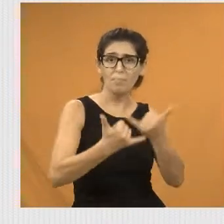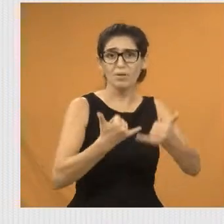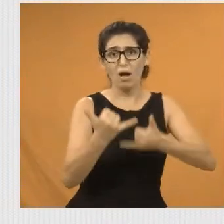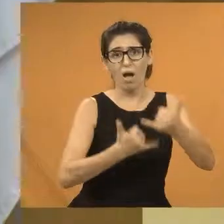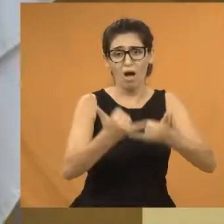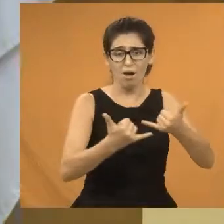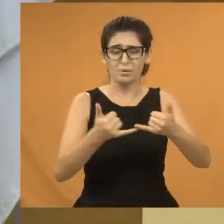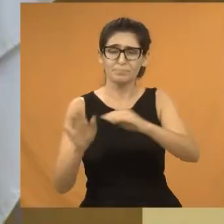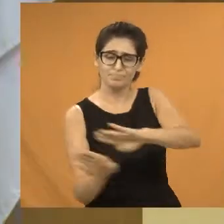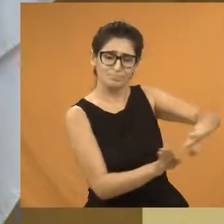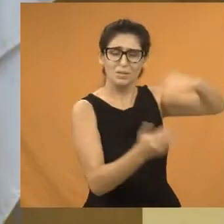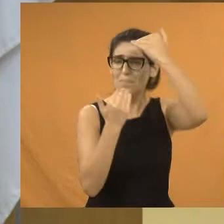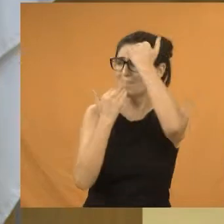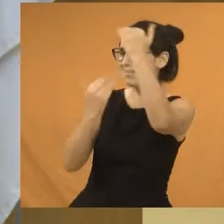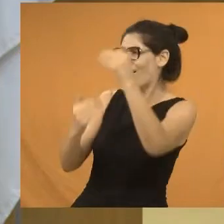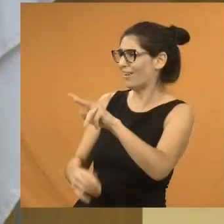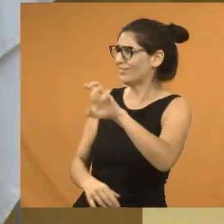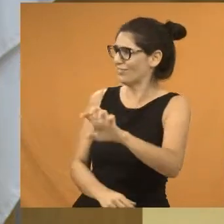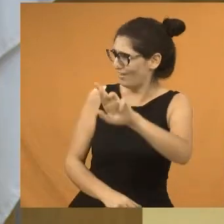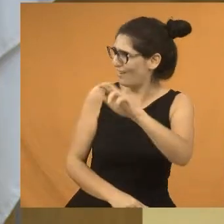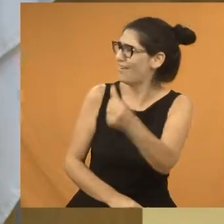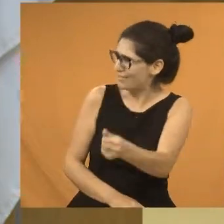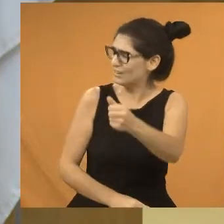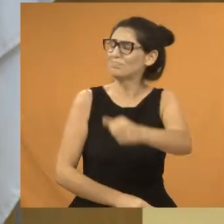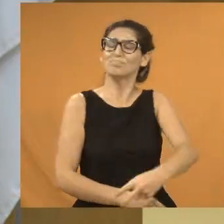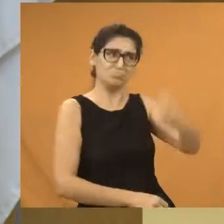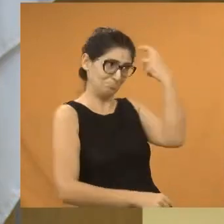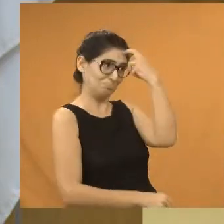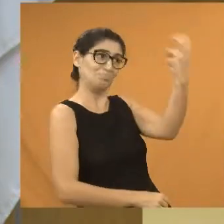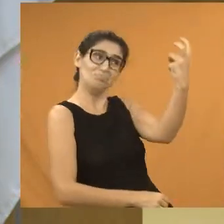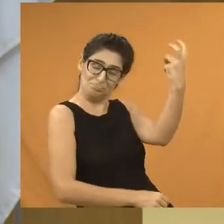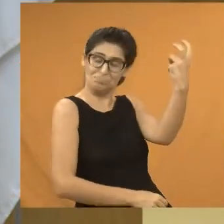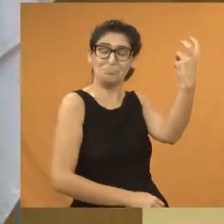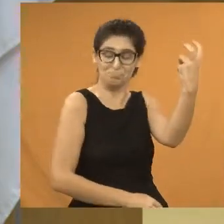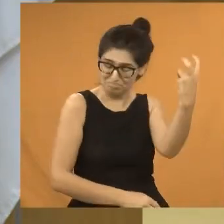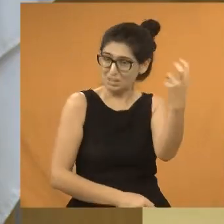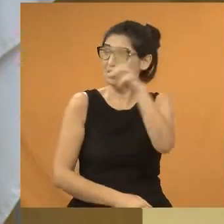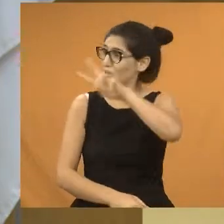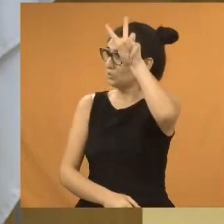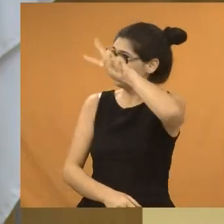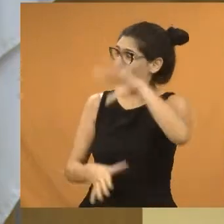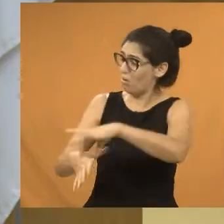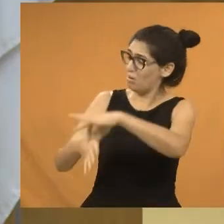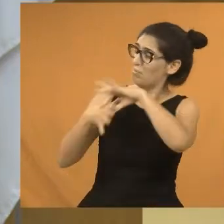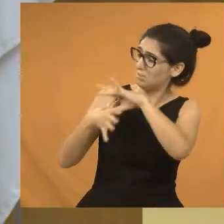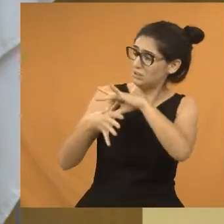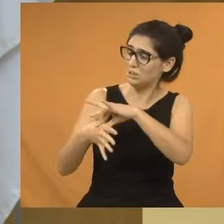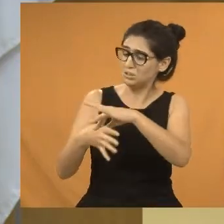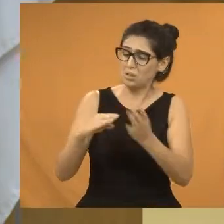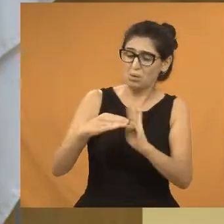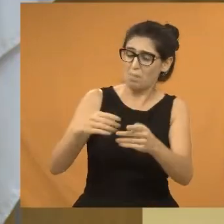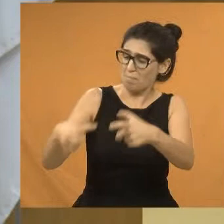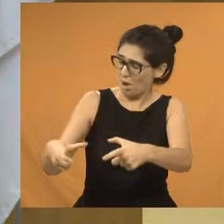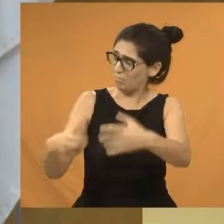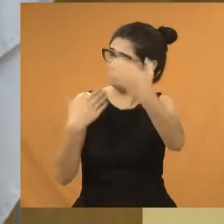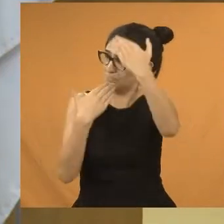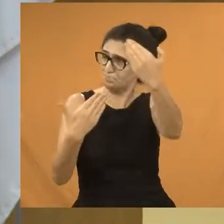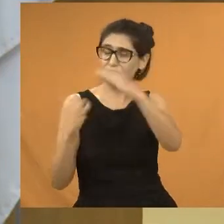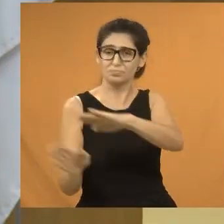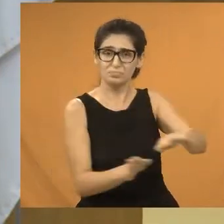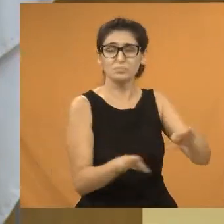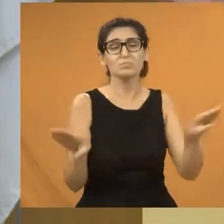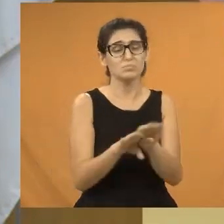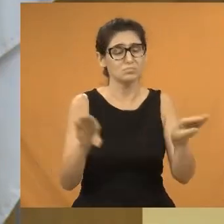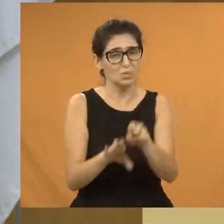Obrigado, dona Vera, pelo seu depoimento, com toda a sua sabedoria e sua história aí como líder de bairro. Também vou fazer